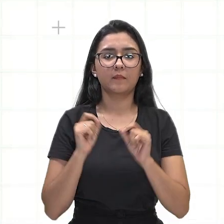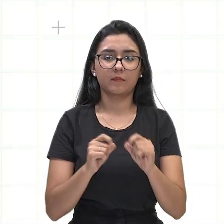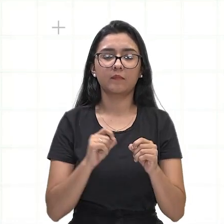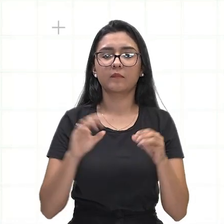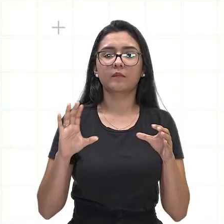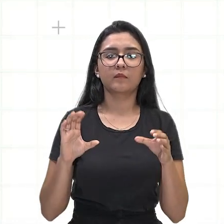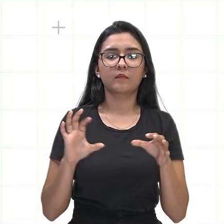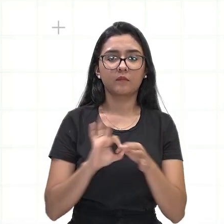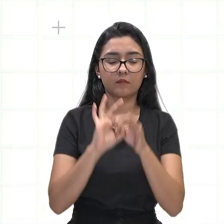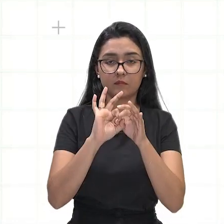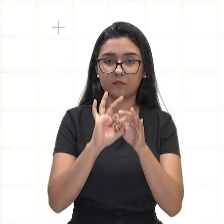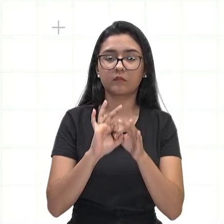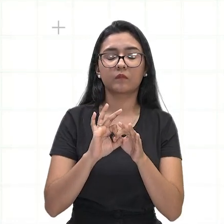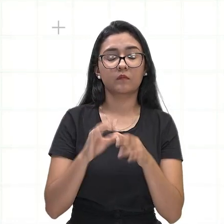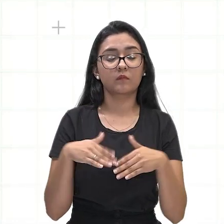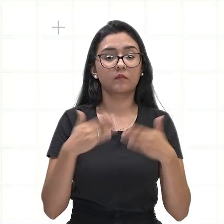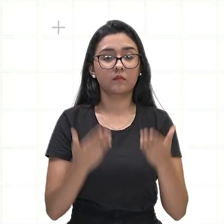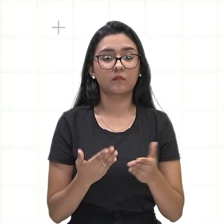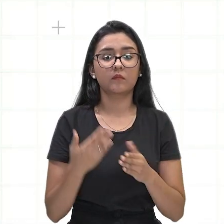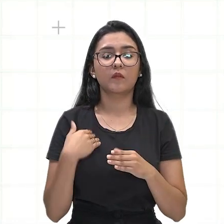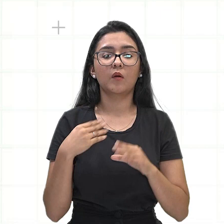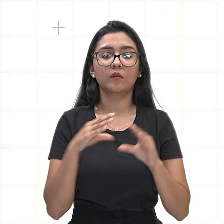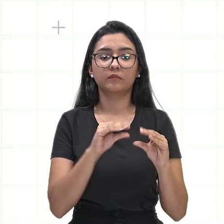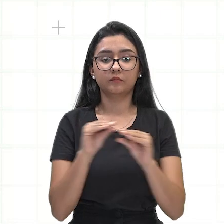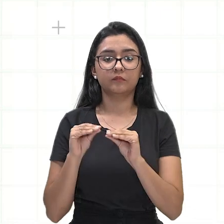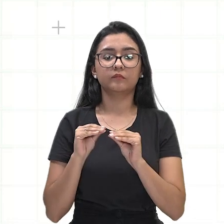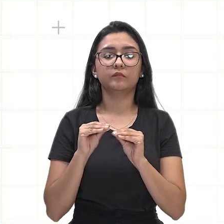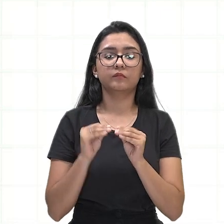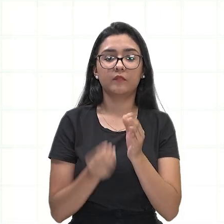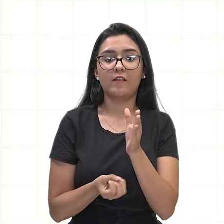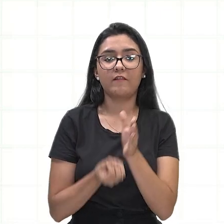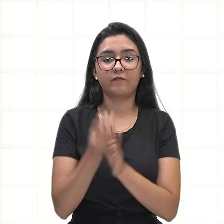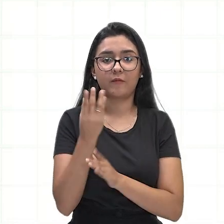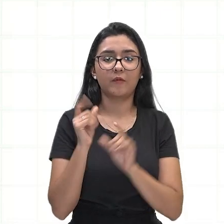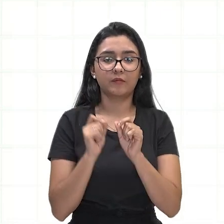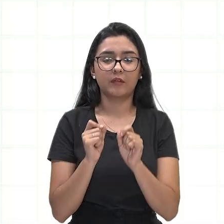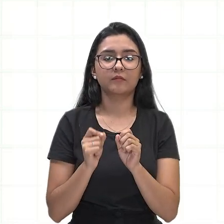troca de gametas. Então a esponja ela vai formar uma espécie de